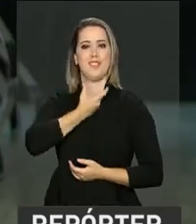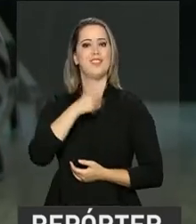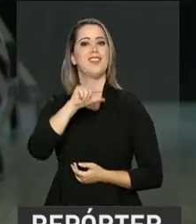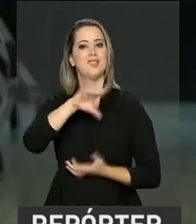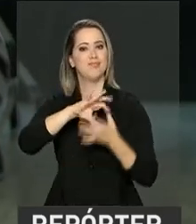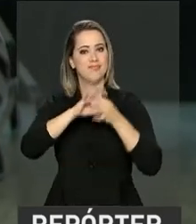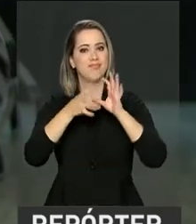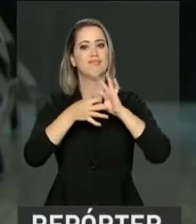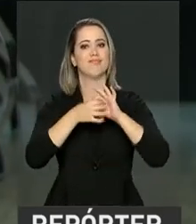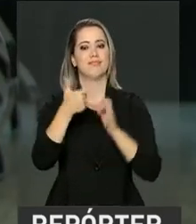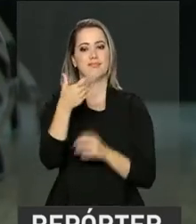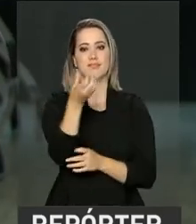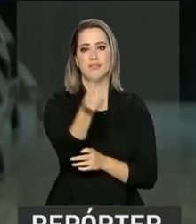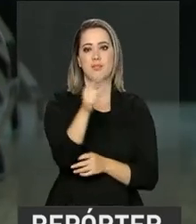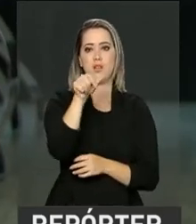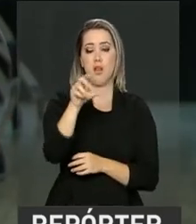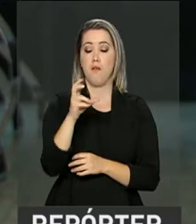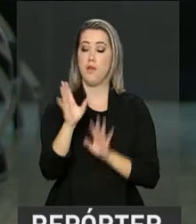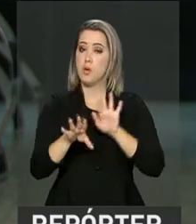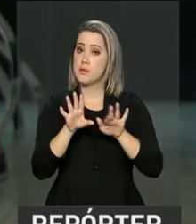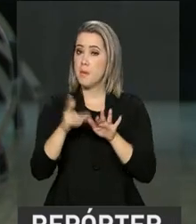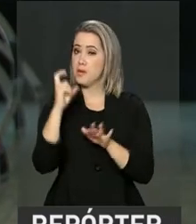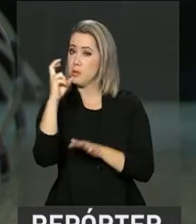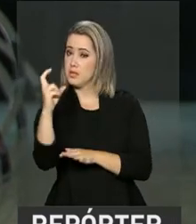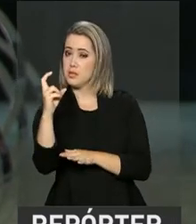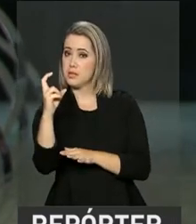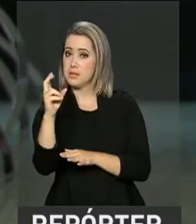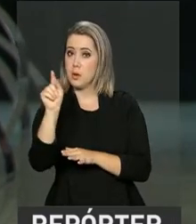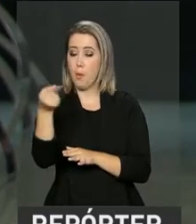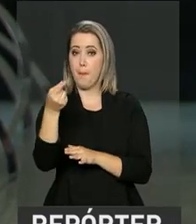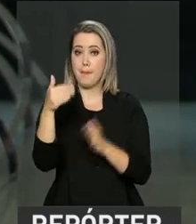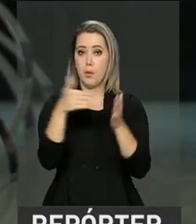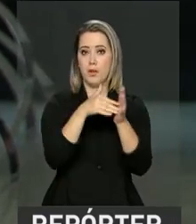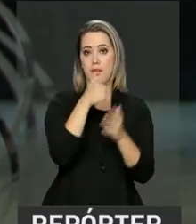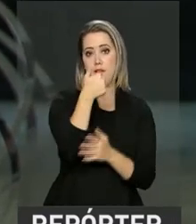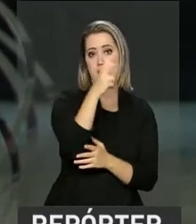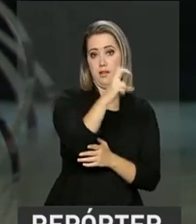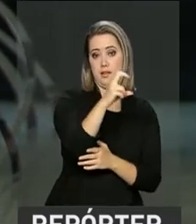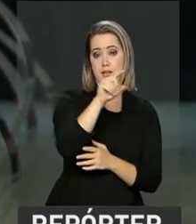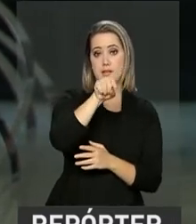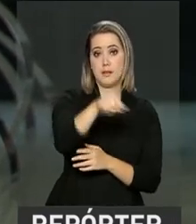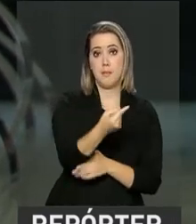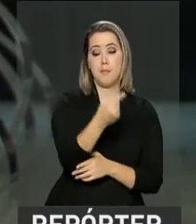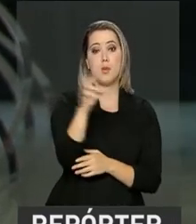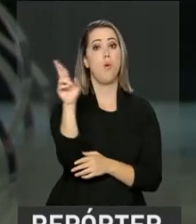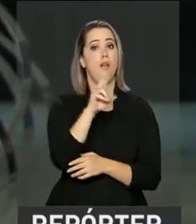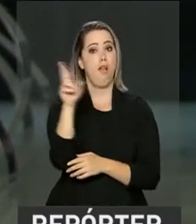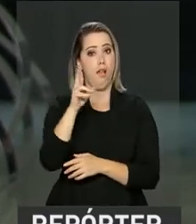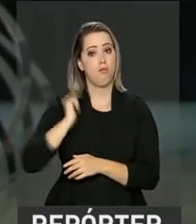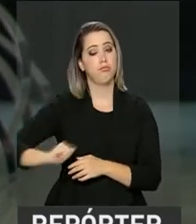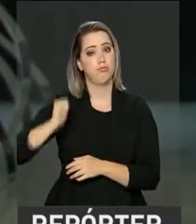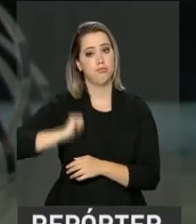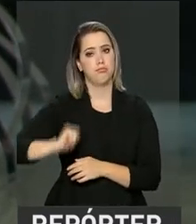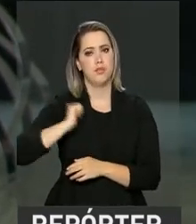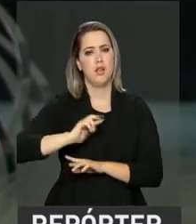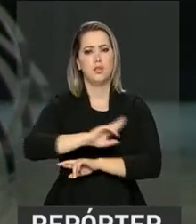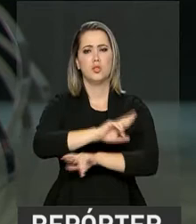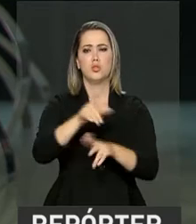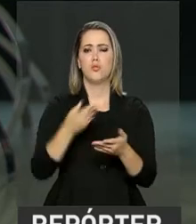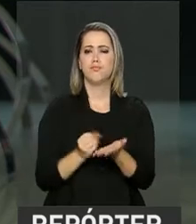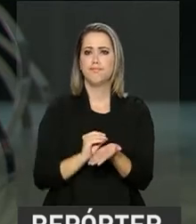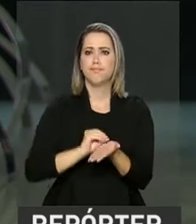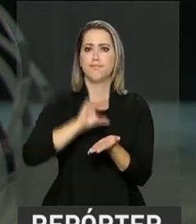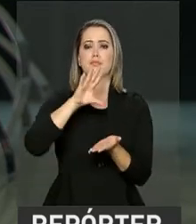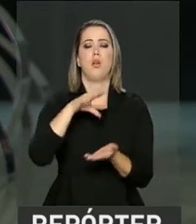entre 5 mil e 15 mil reais. Os investimentos totalizam 23 milhões e 800 mil reais por